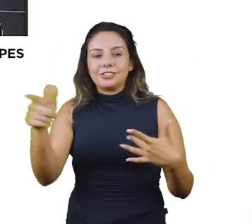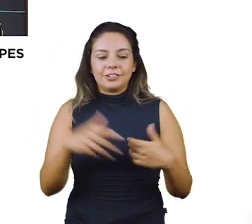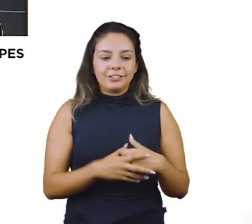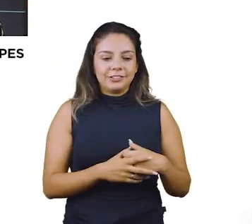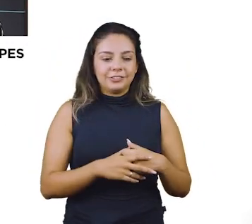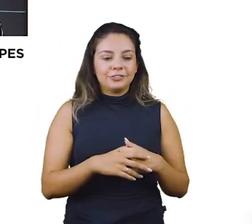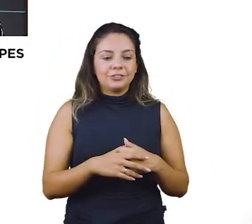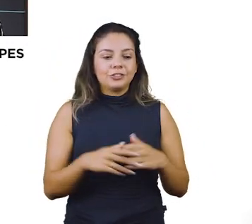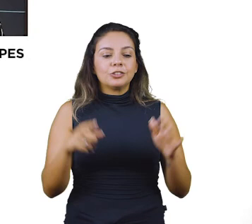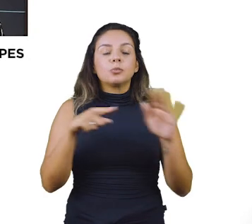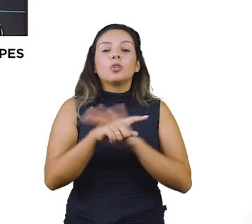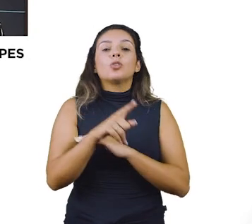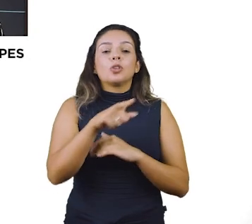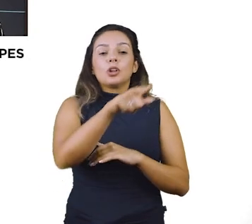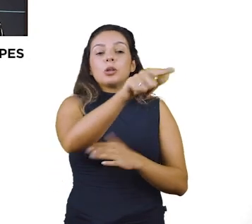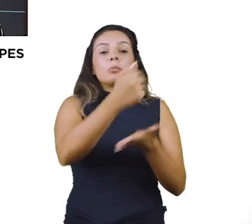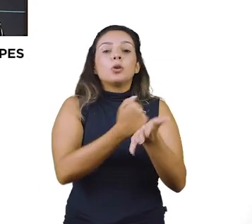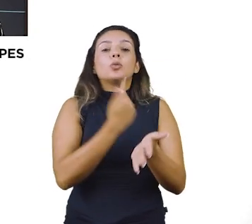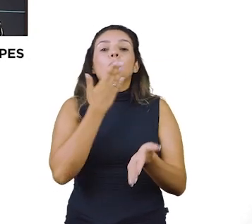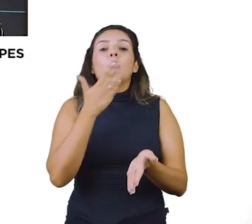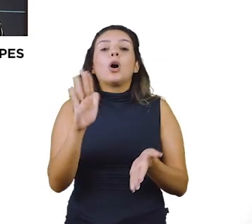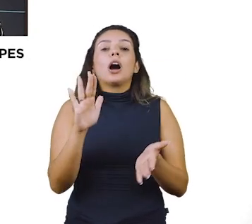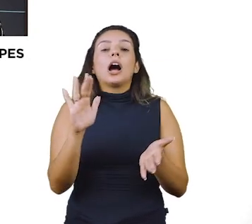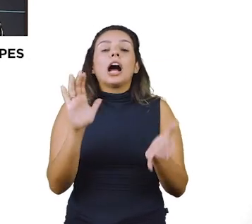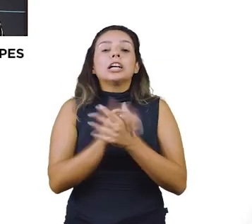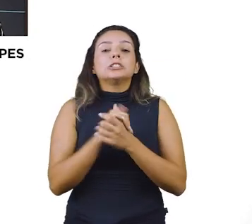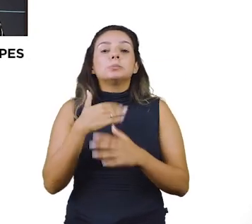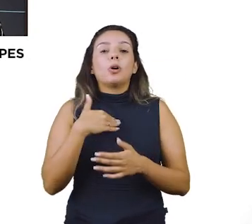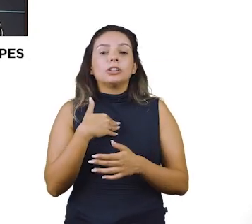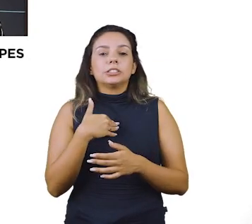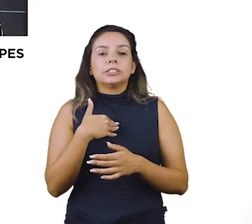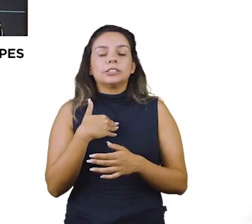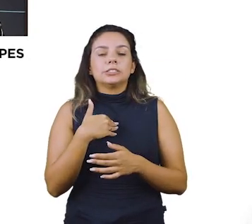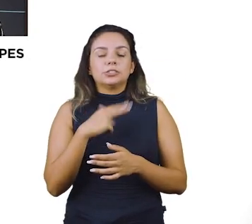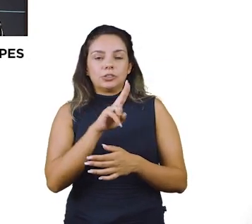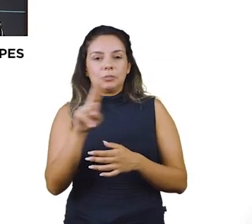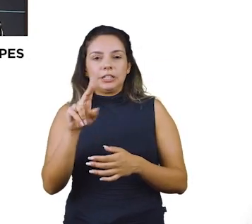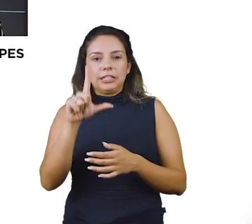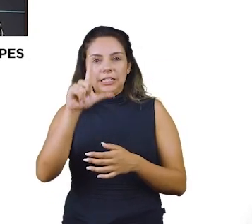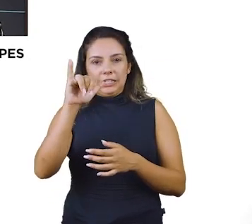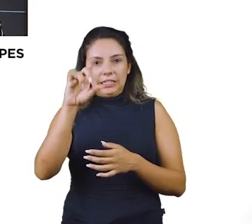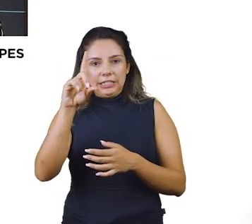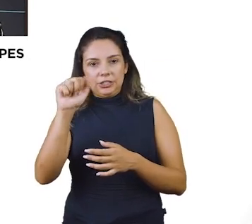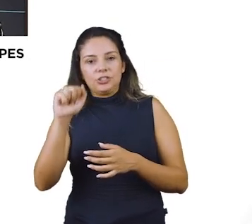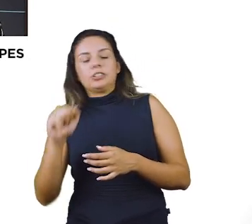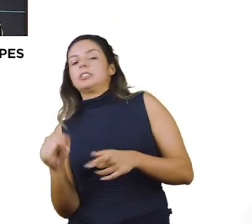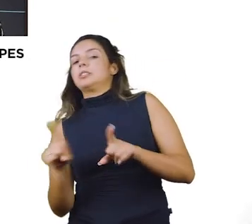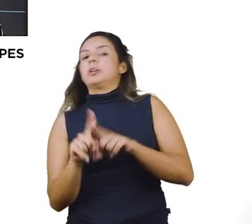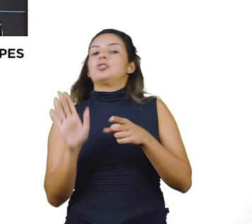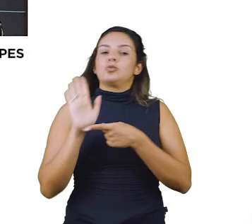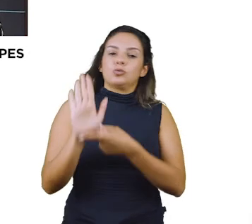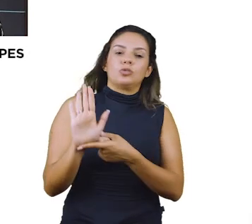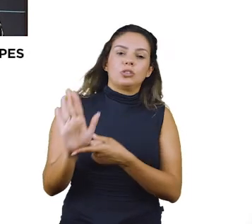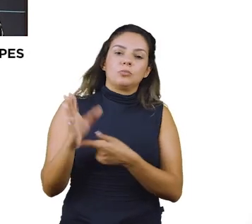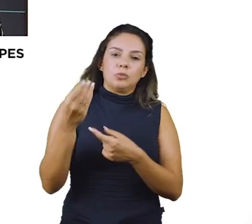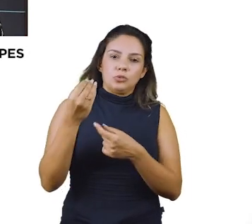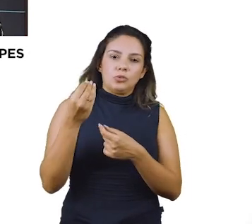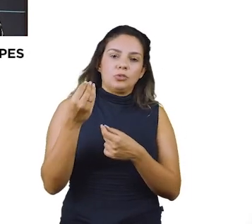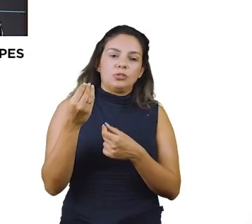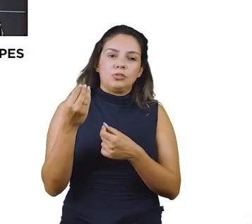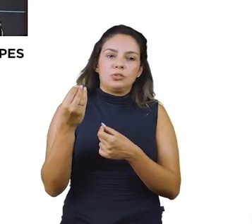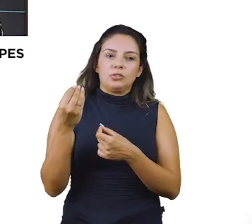Qual é o nome dela, César? César? Profissionais, a Lídia, que também está no hospital, também está ajudando, muito mais na